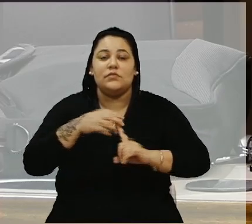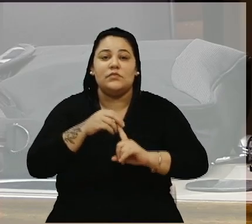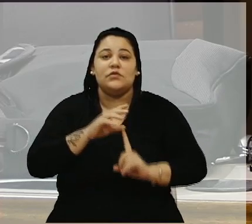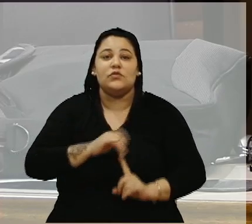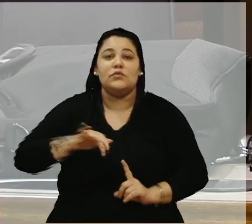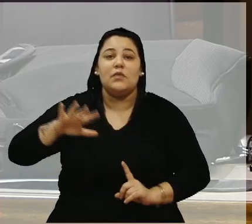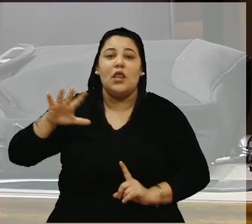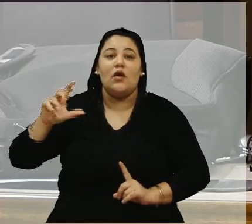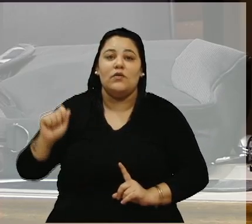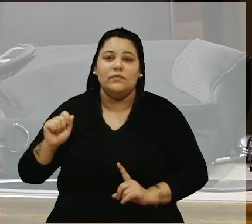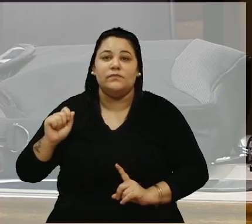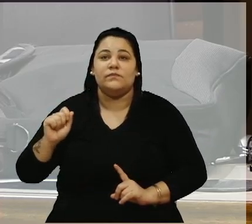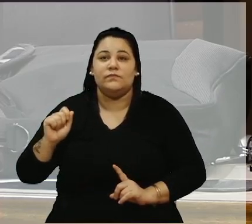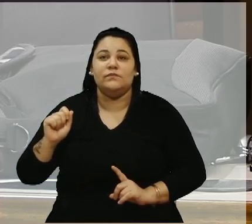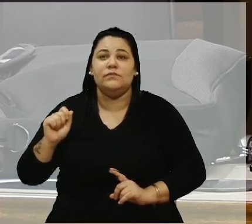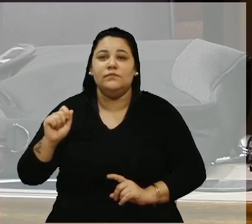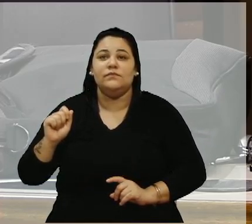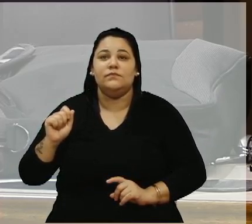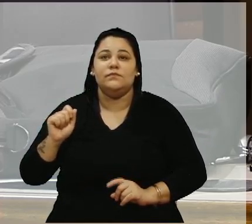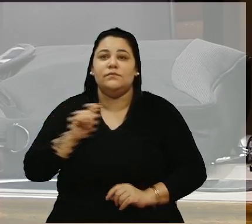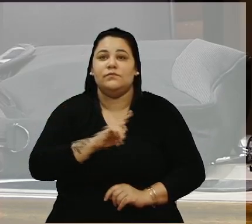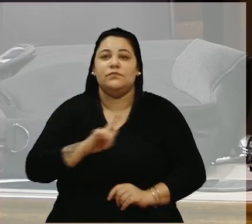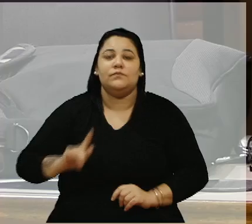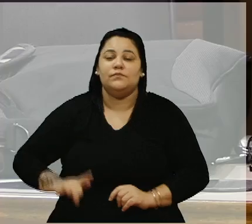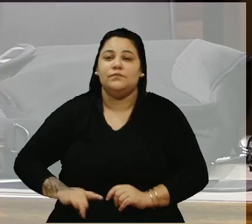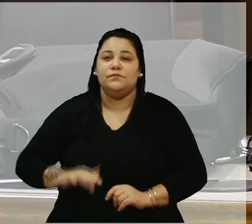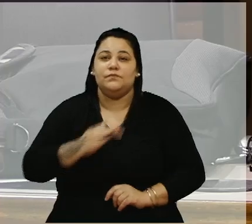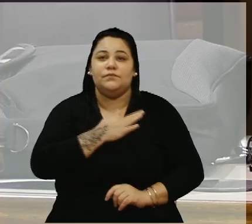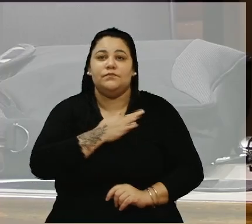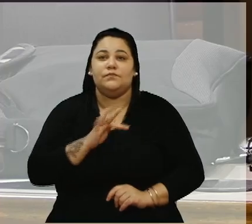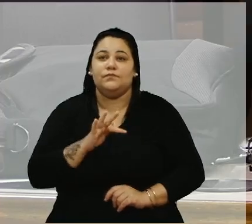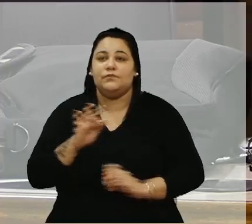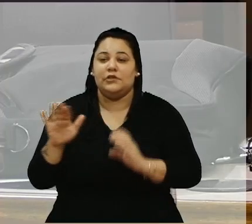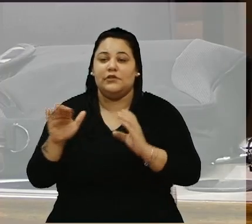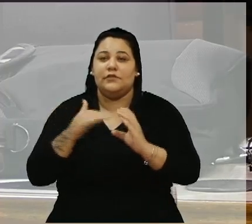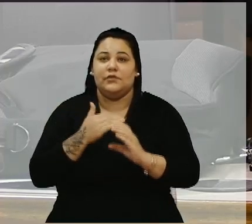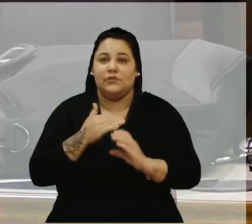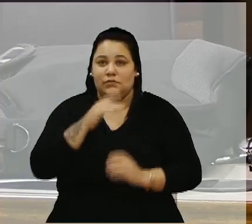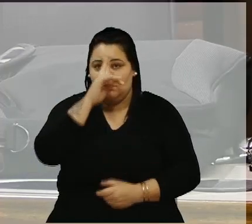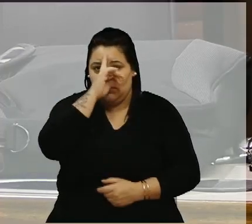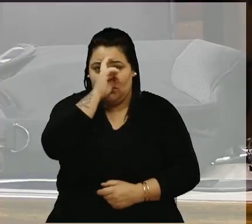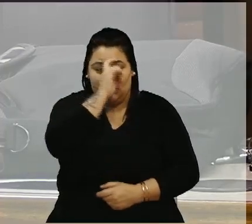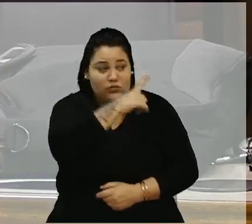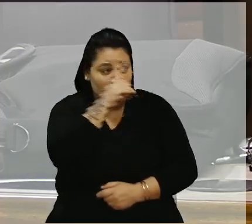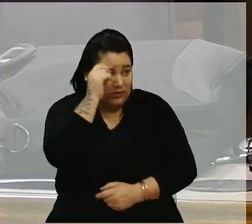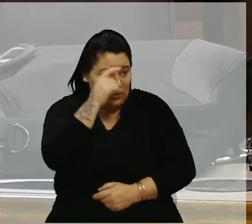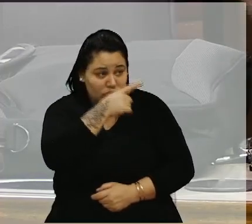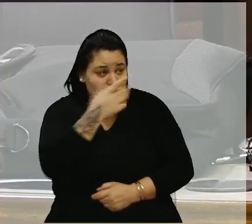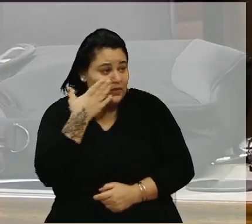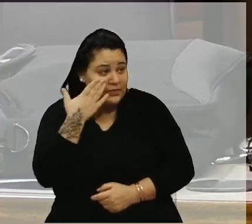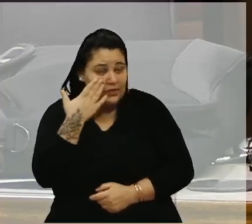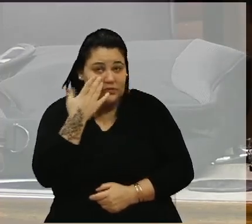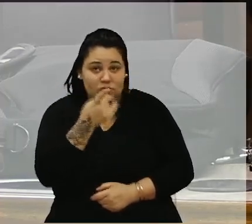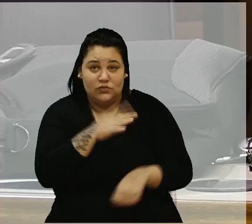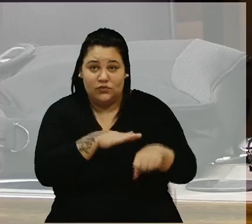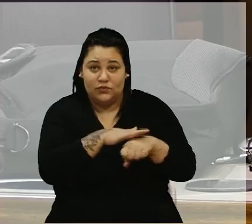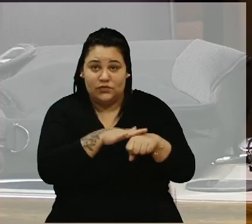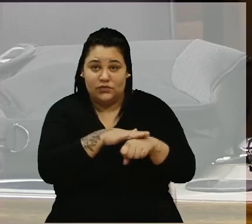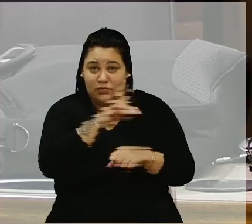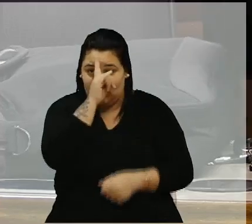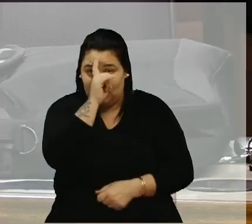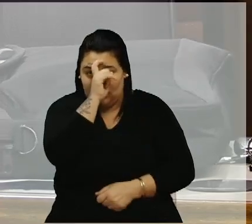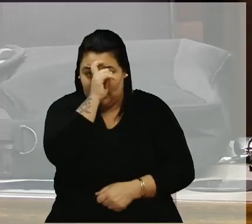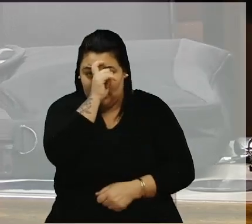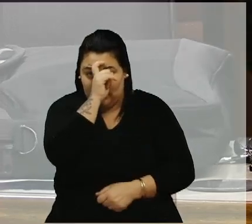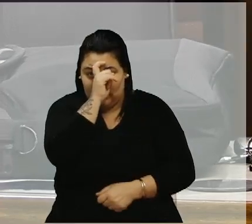que o governo federal está mandando para o estado do Rio Grande do Sul e para os hospitais. O senhor sabia, vereador Schalck? O senhor falou com o diretor do hospital por que ele não foi nessa